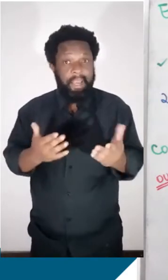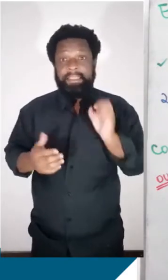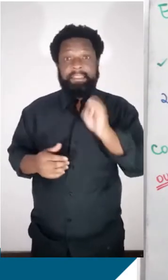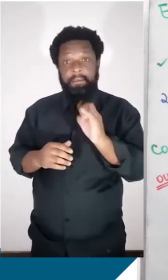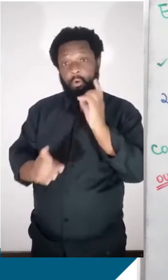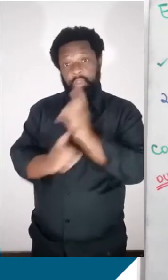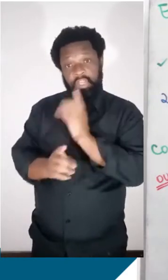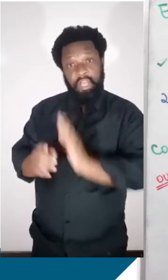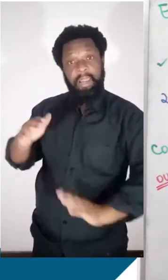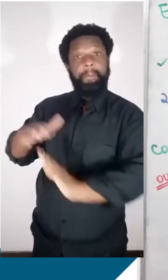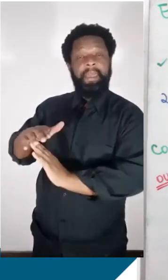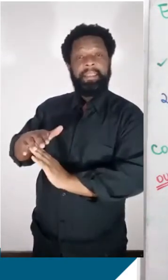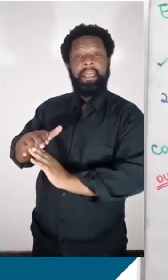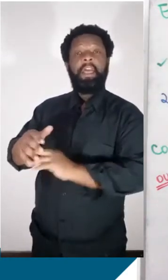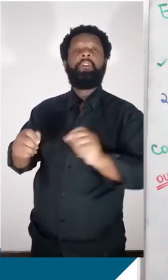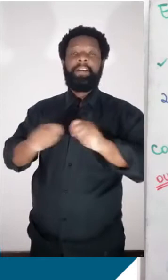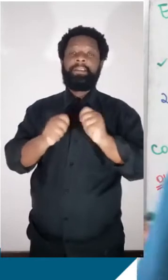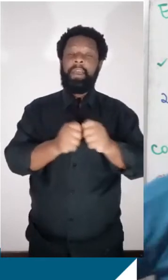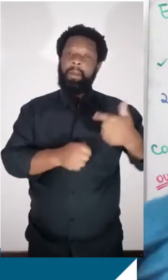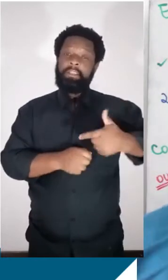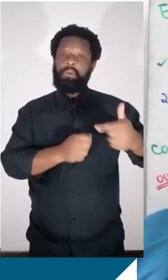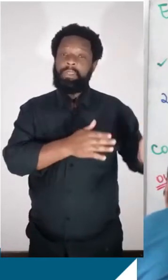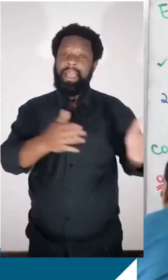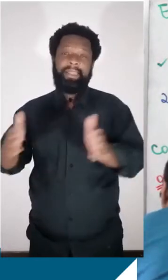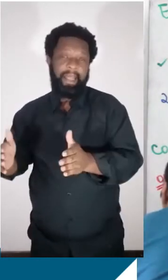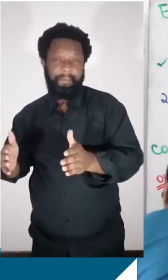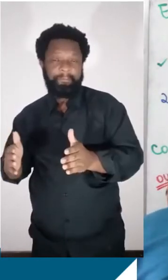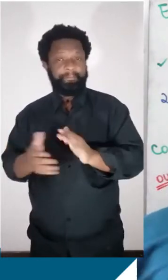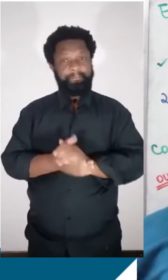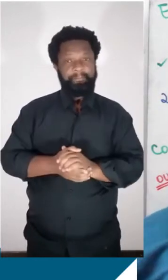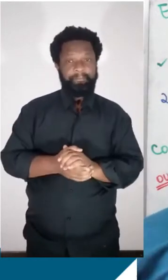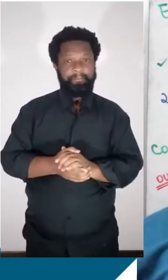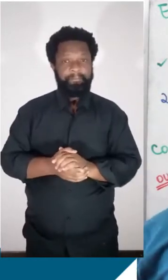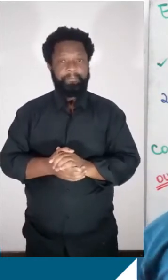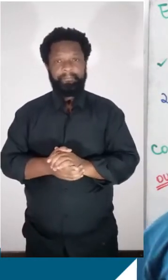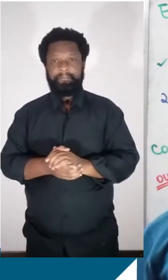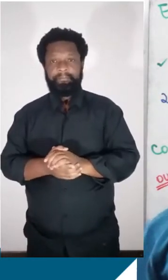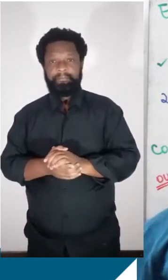se eu descobrir qual é o limitante, eu vou para a minha segunda etapa.